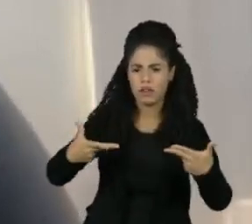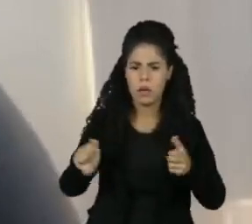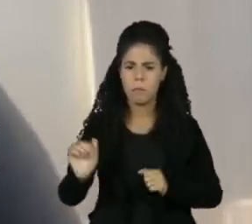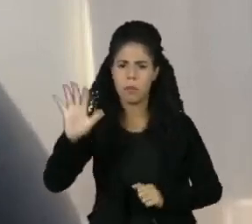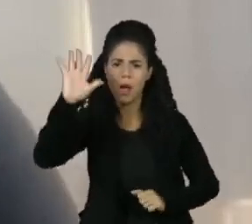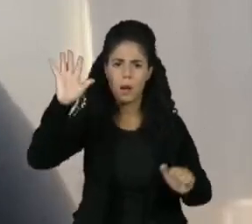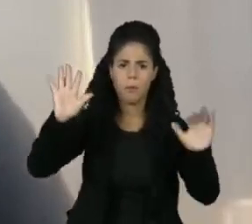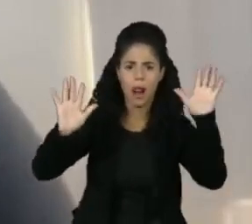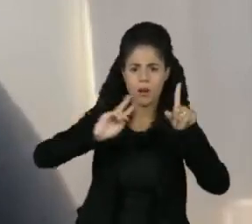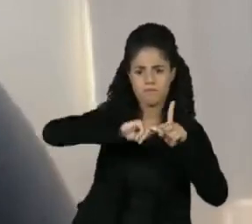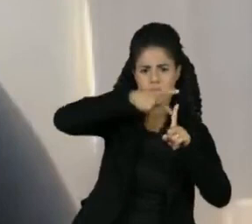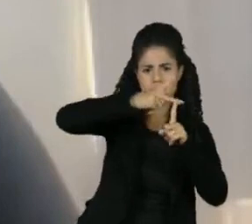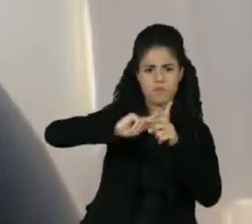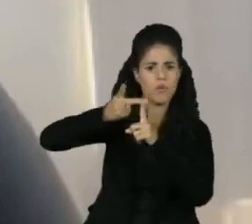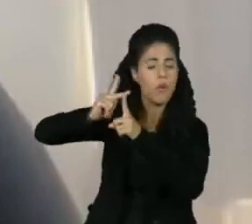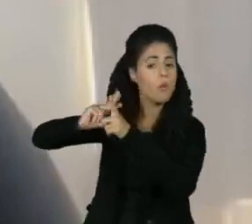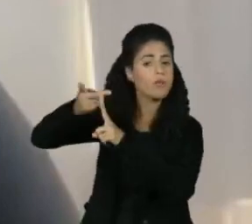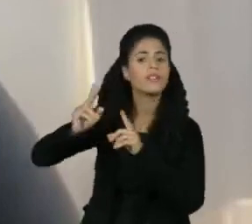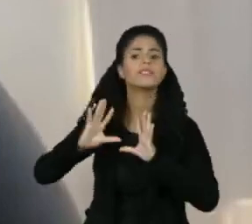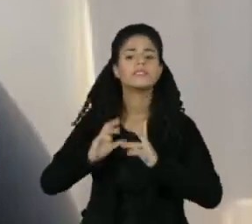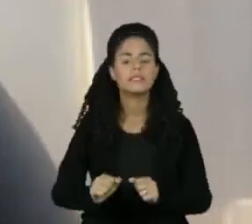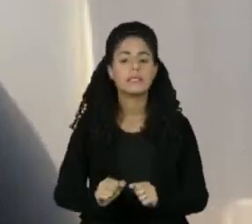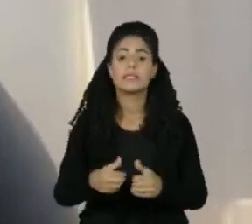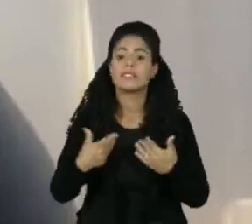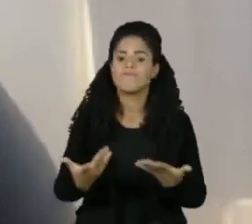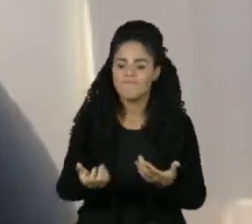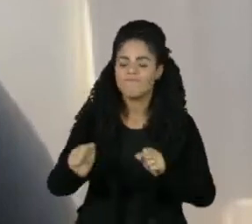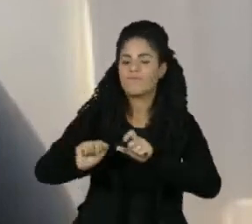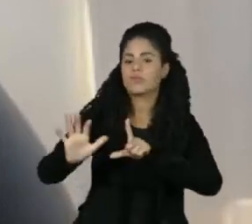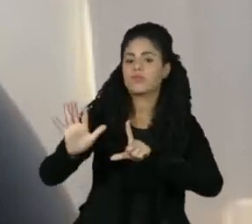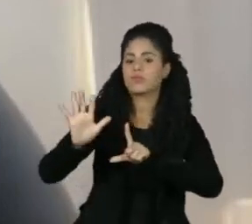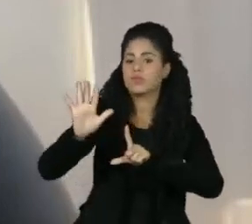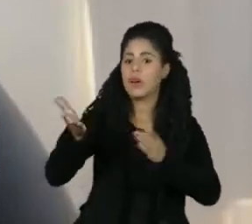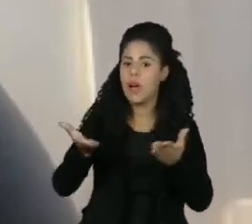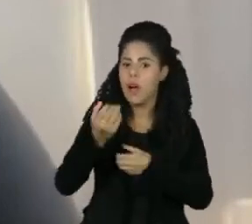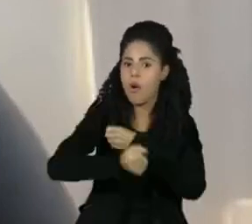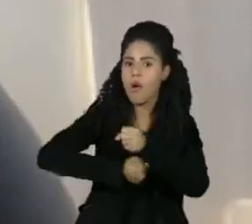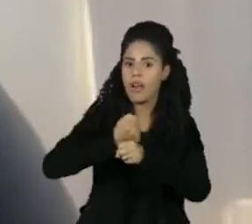eles de fato mudam a expectativa de inflação para esse ano, infelizmente para pior.